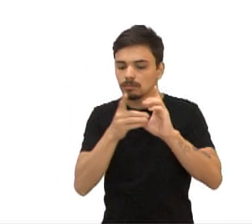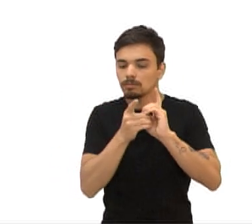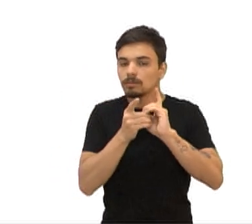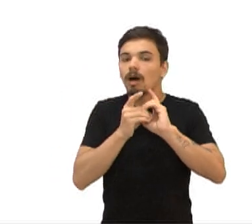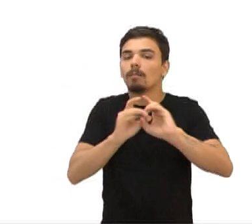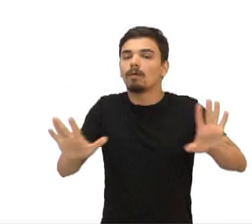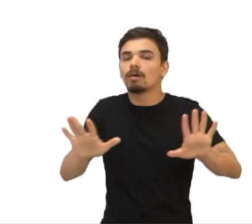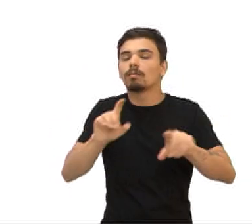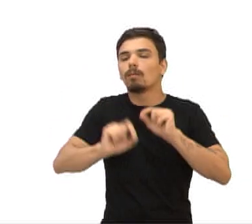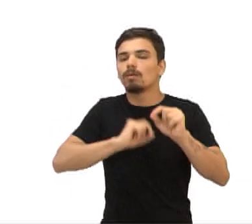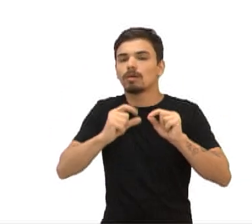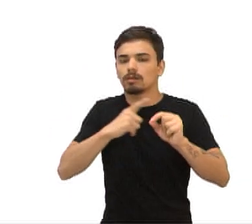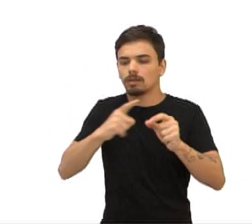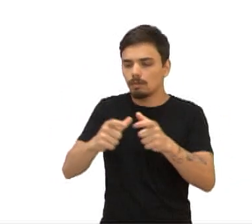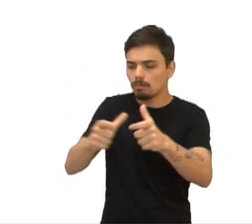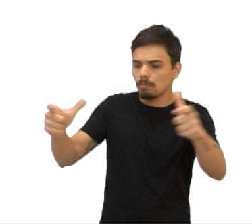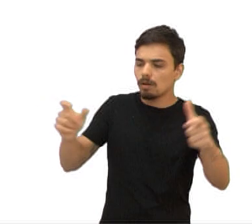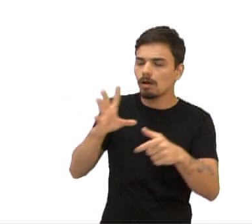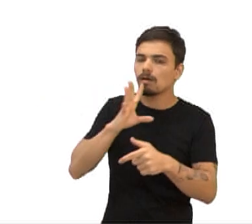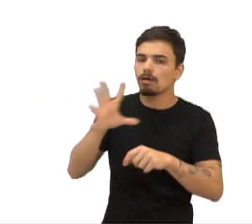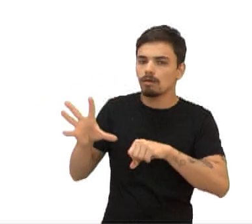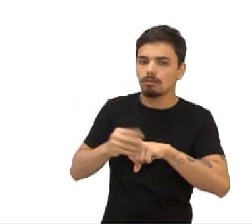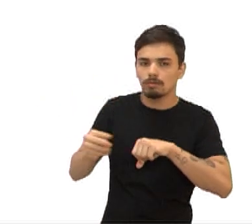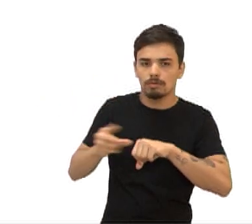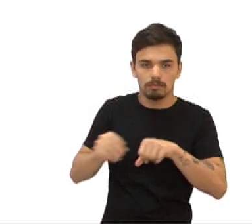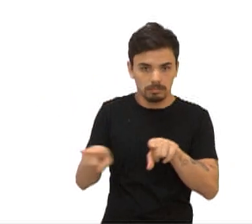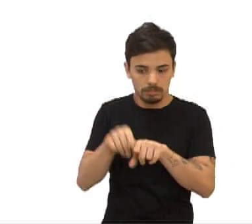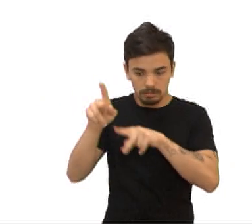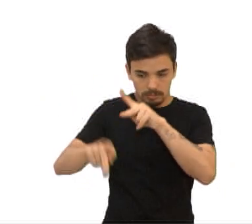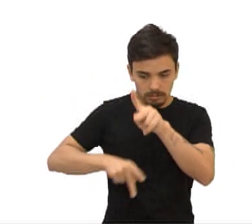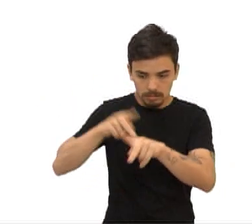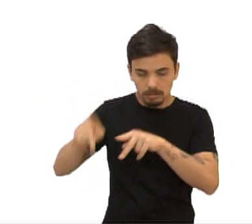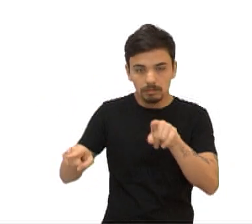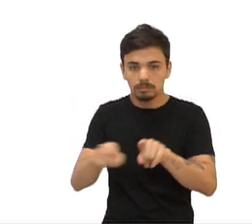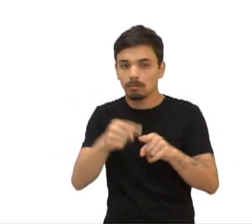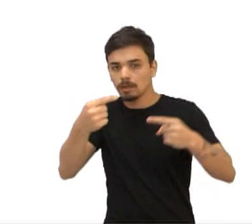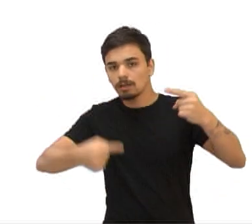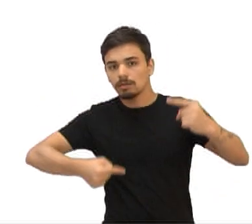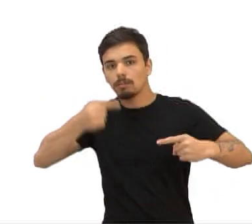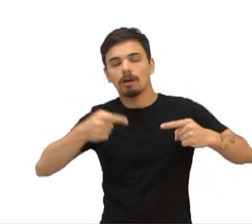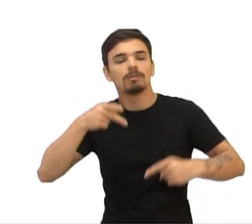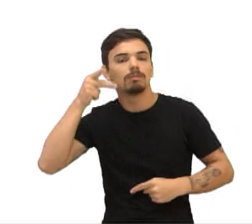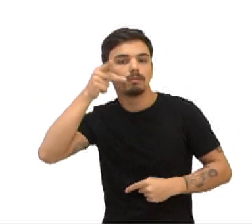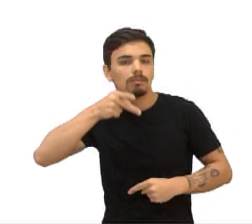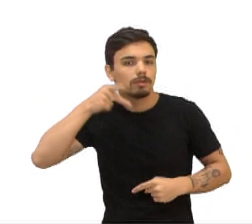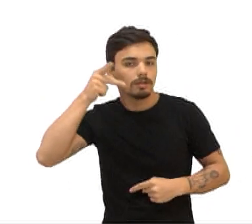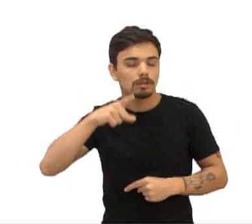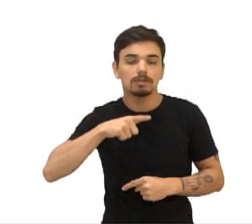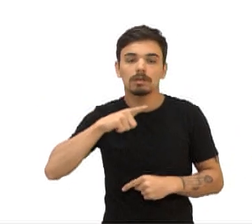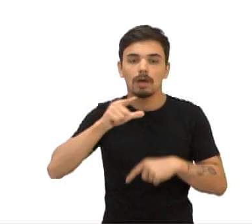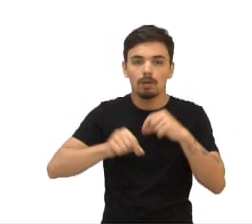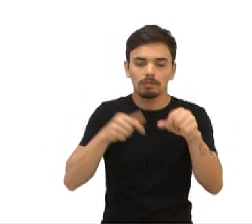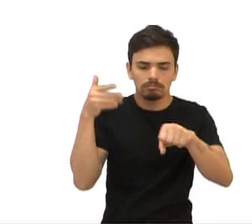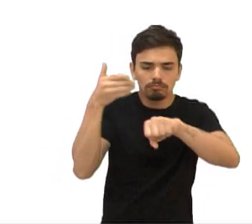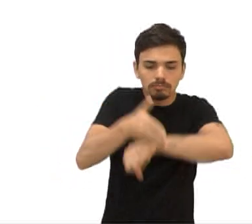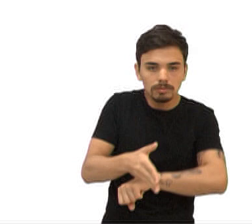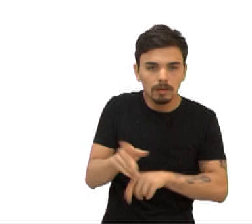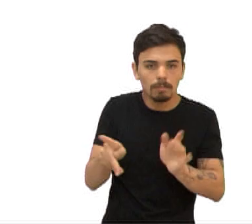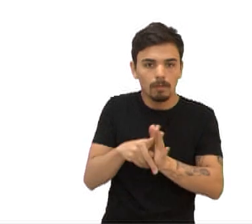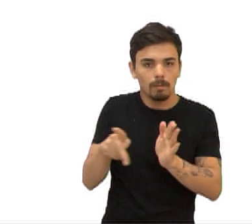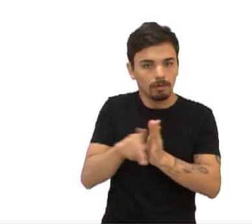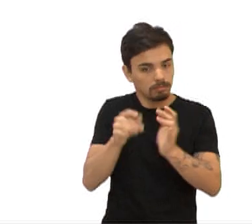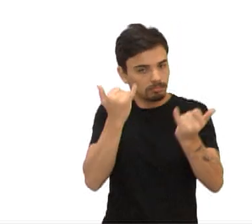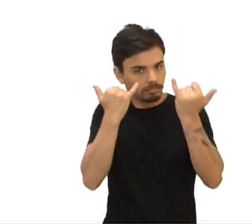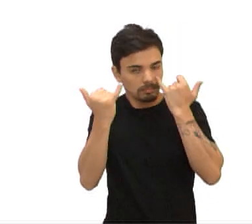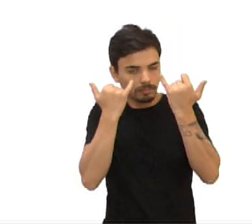porque amplia os conhecimentos da população e, consequentemente, o debate político. Então, nós temos acesso às informações, nós